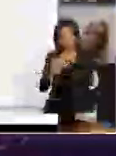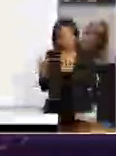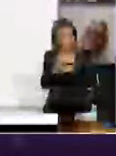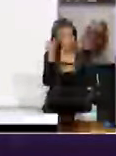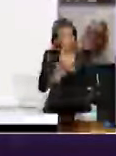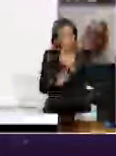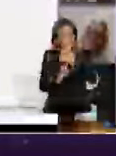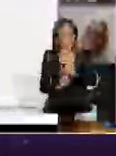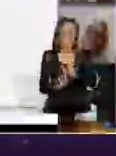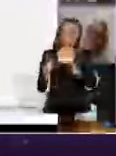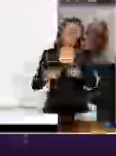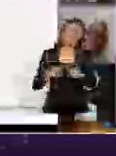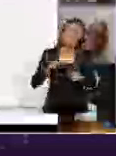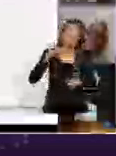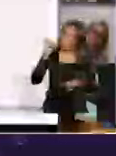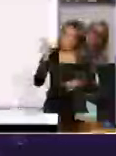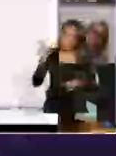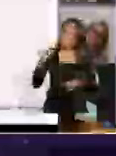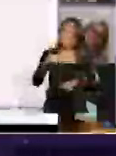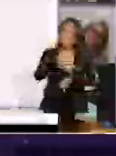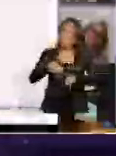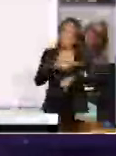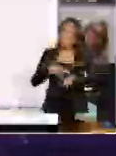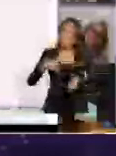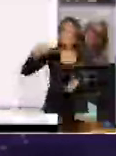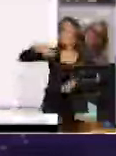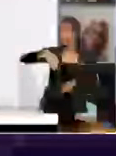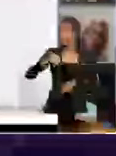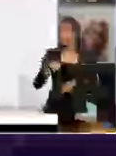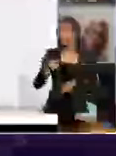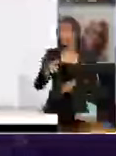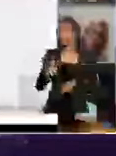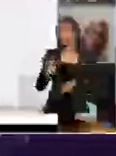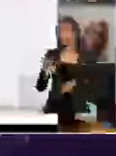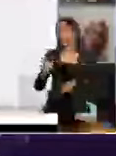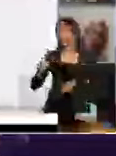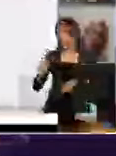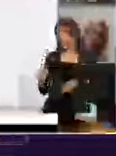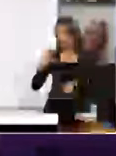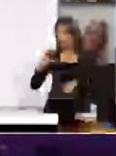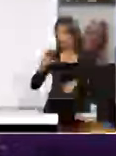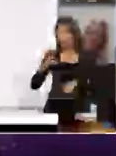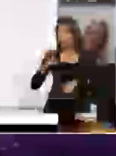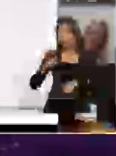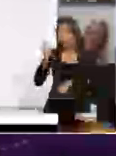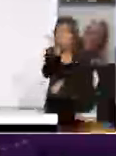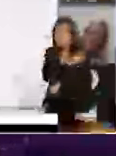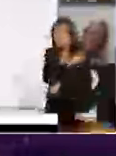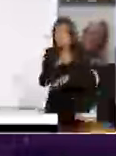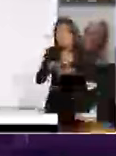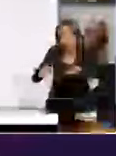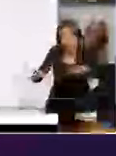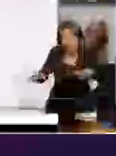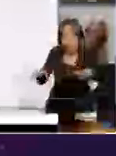própria Noruega estipula, e isso já foi alvo de comentário nosso em 21 de dezembro, uma vacinação infantil com um maior